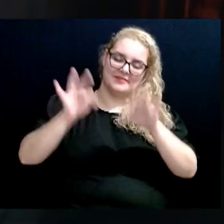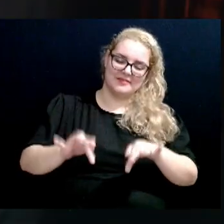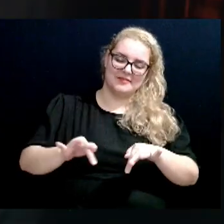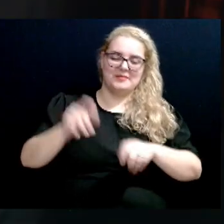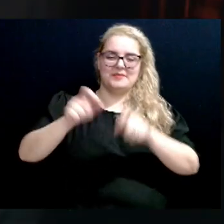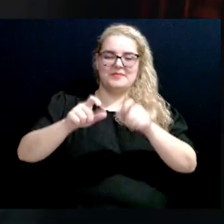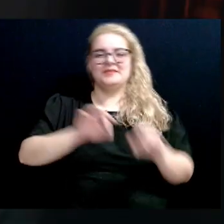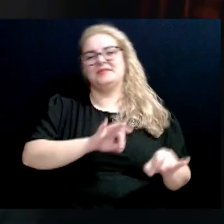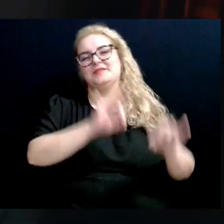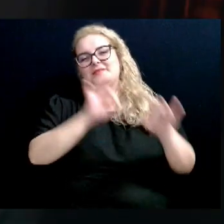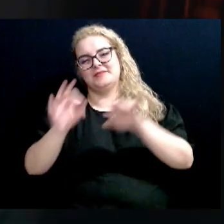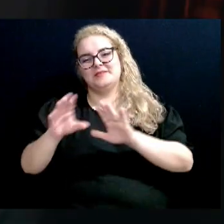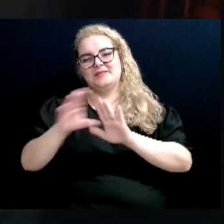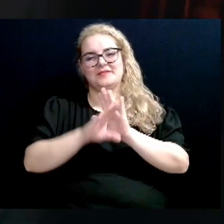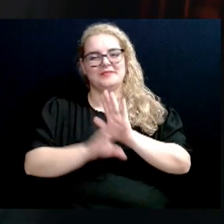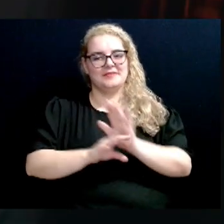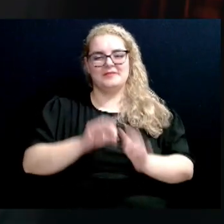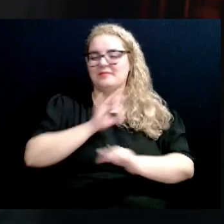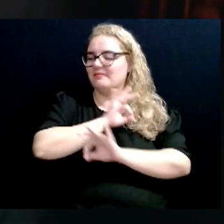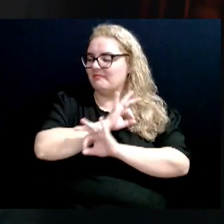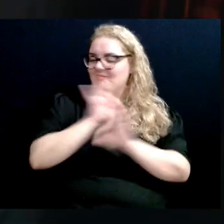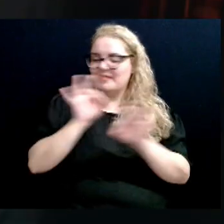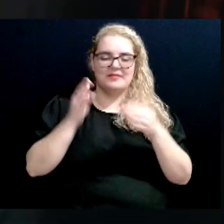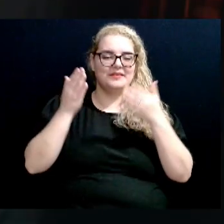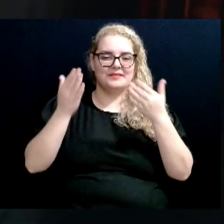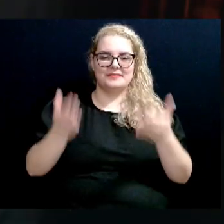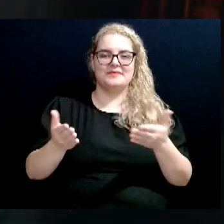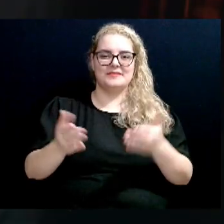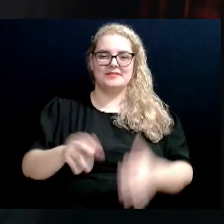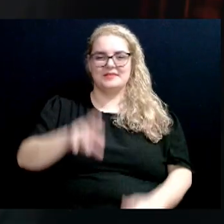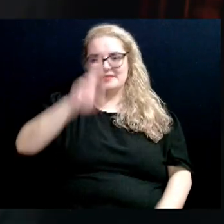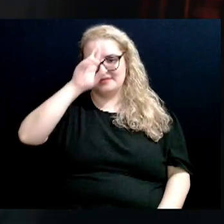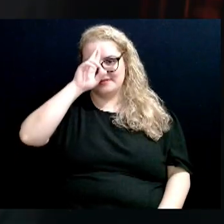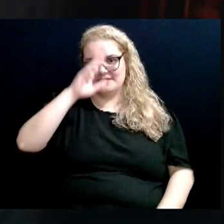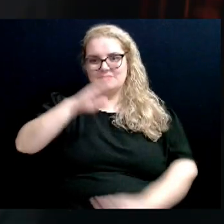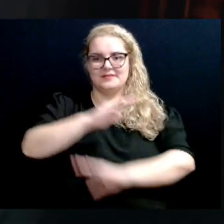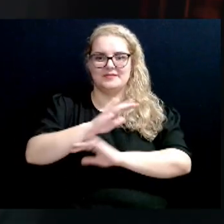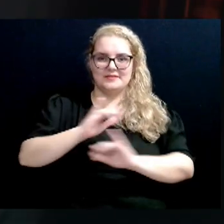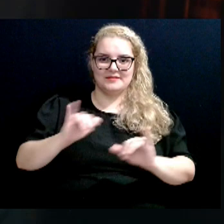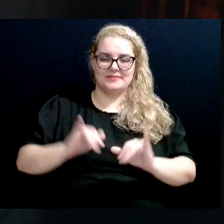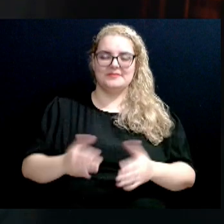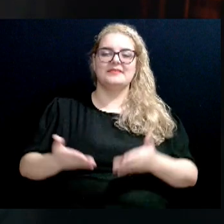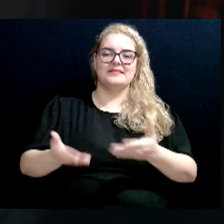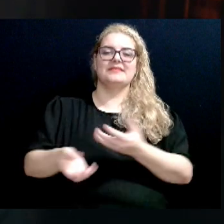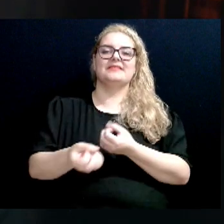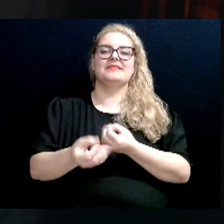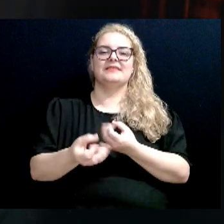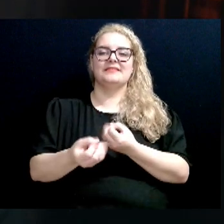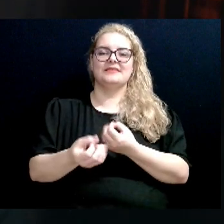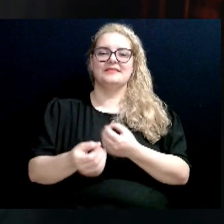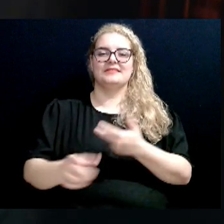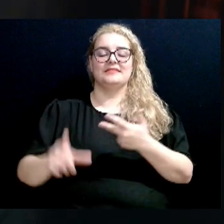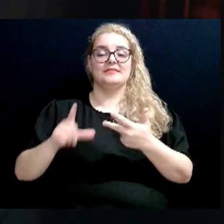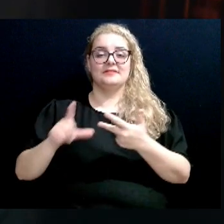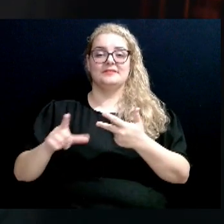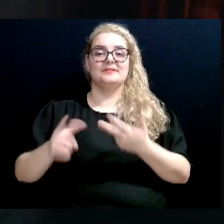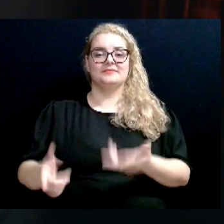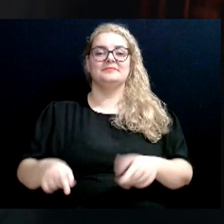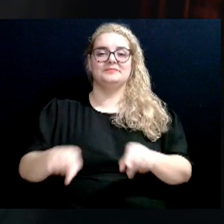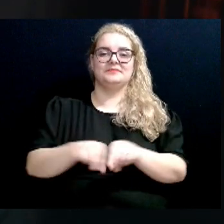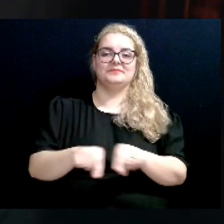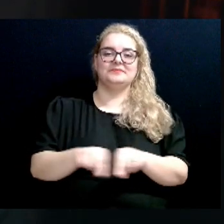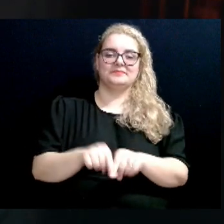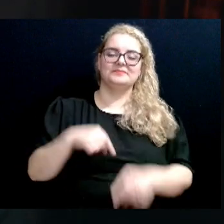programação impecável para você. Ao meio-dia, Câmara Notícia trazendo informações do Legislativo e também da nossa